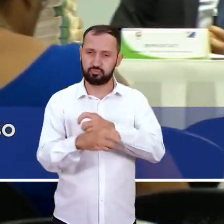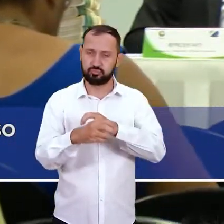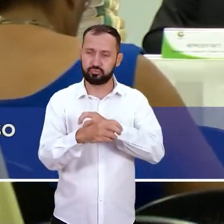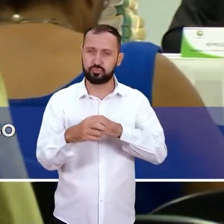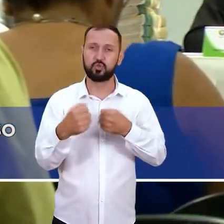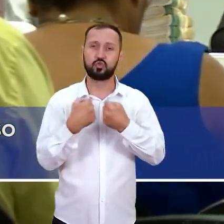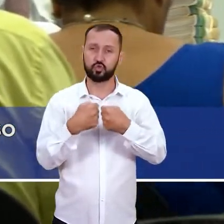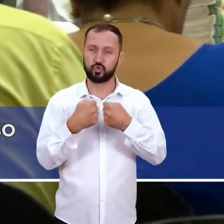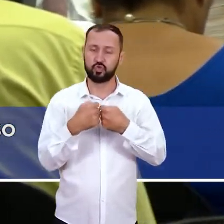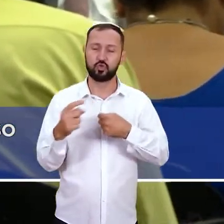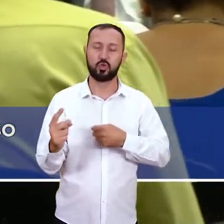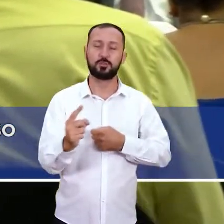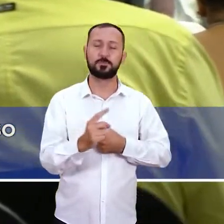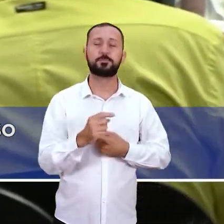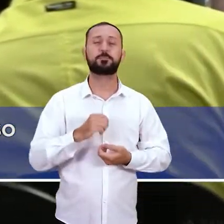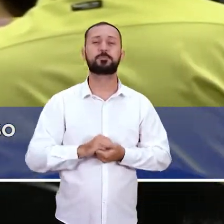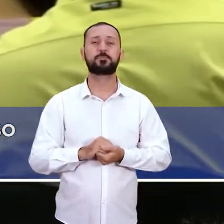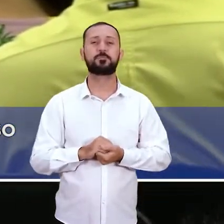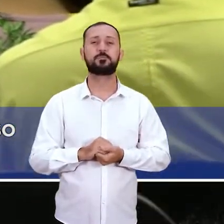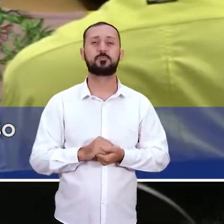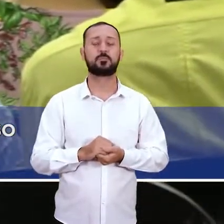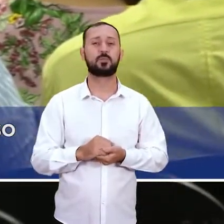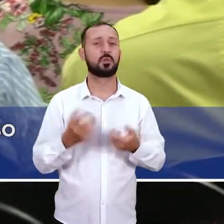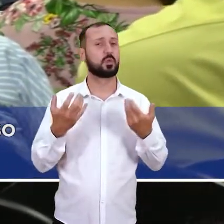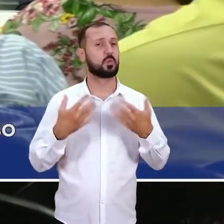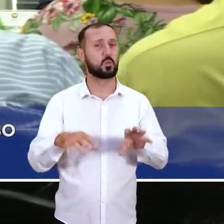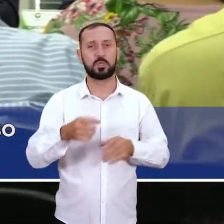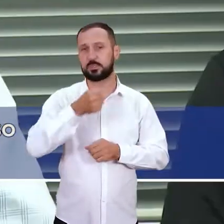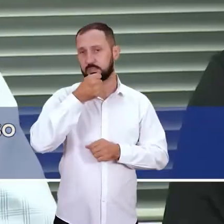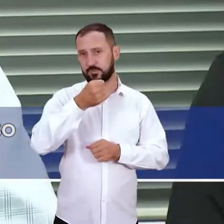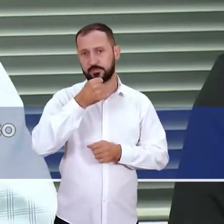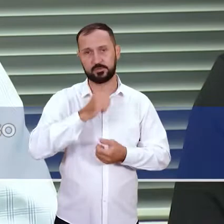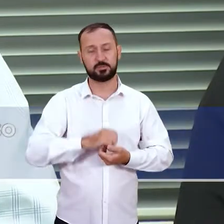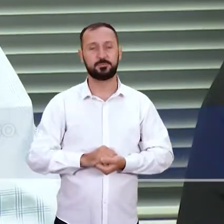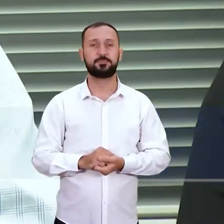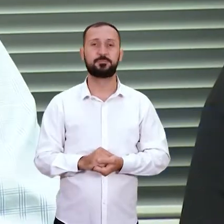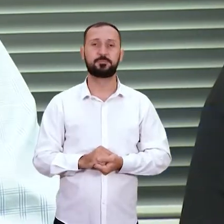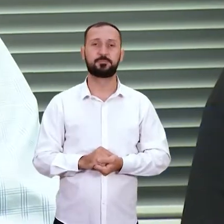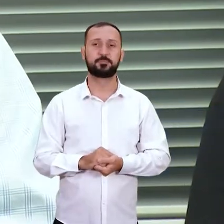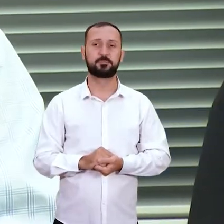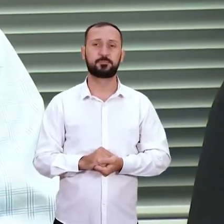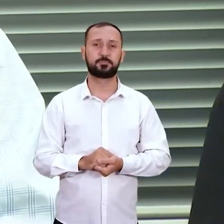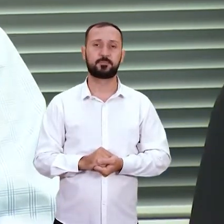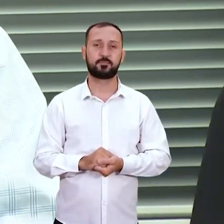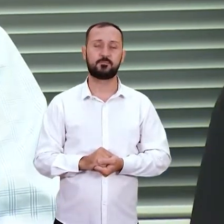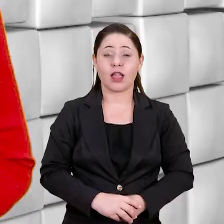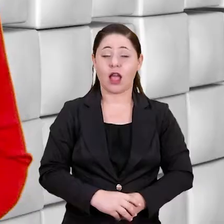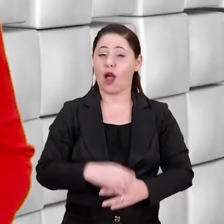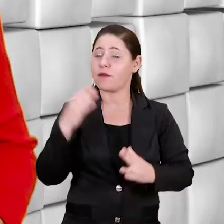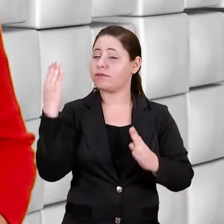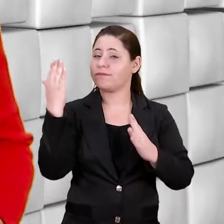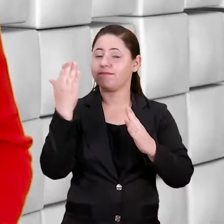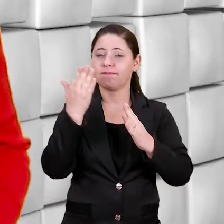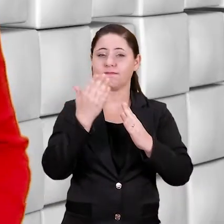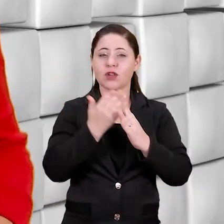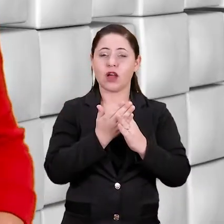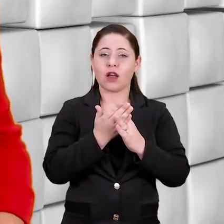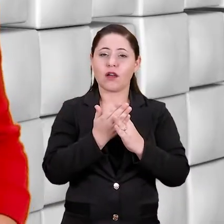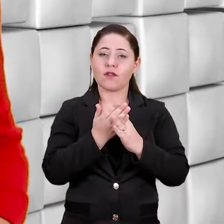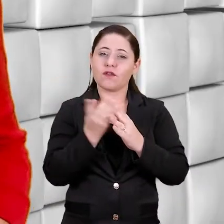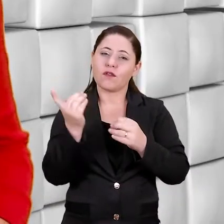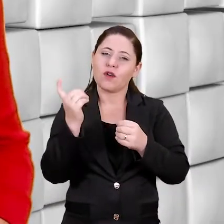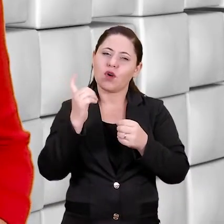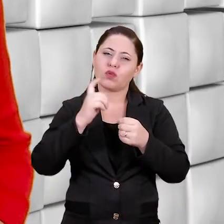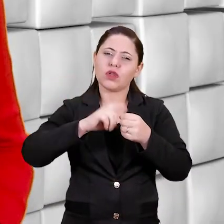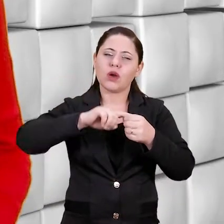de transporte rodoviário interestadual de passageiros não quiseram dar entrevista. Nós vamos para um